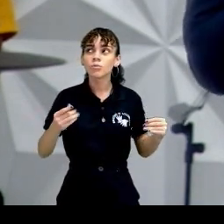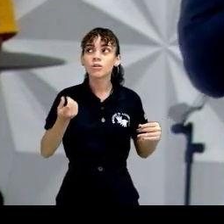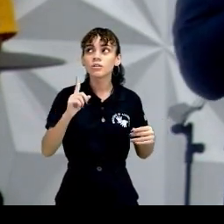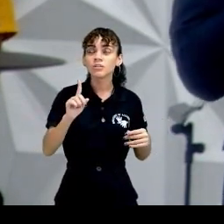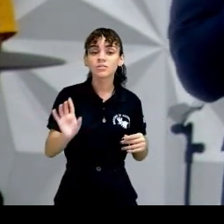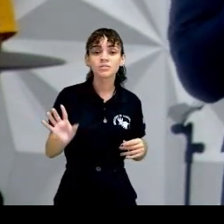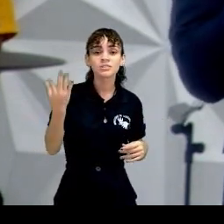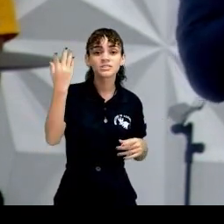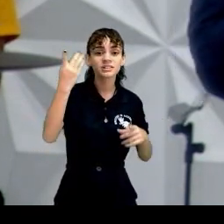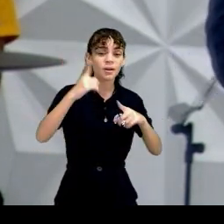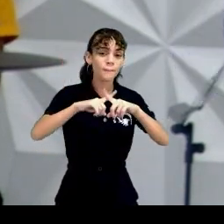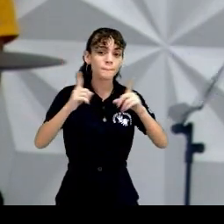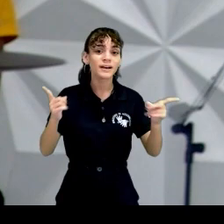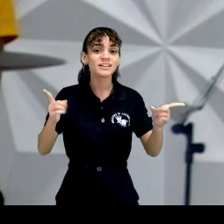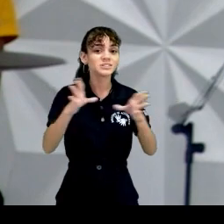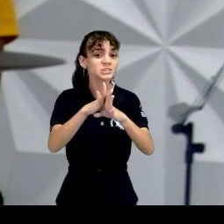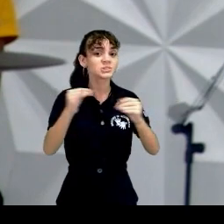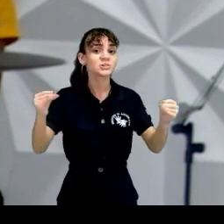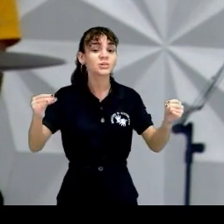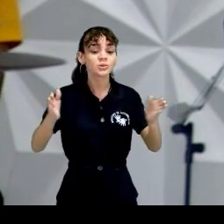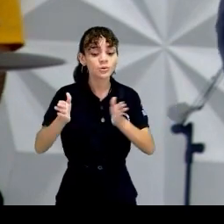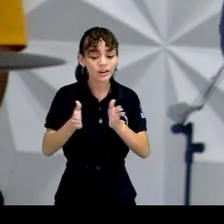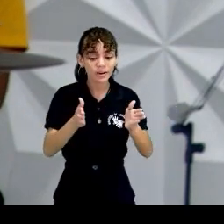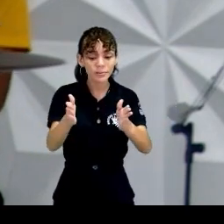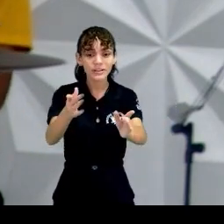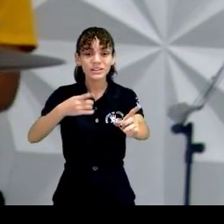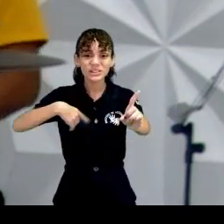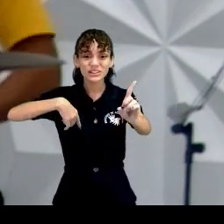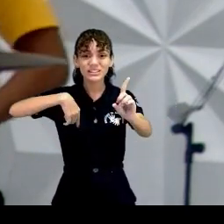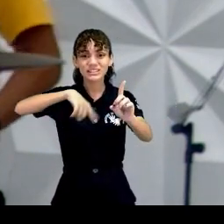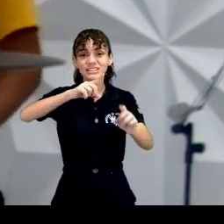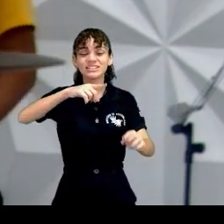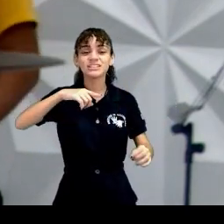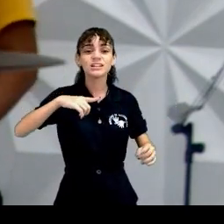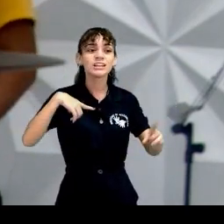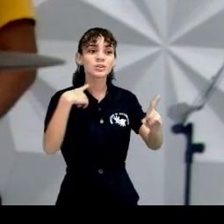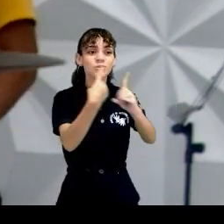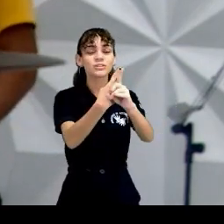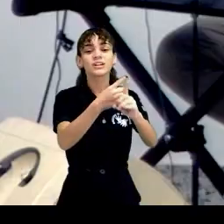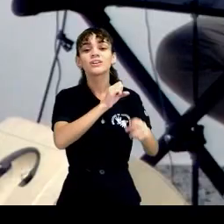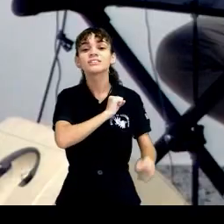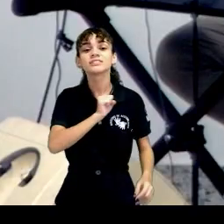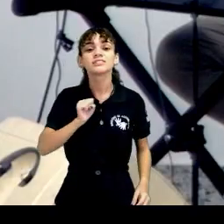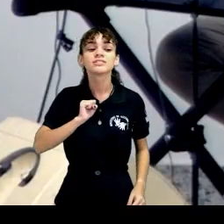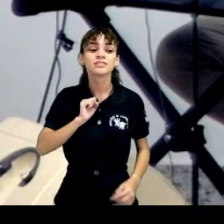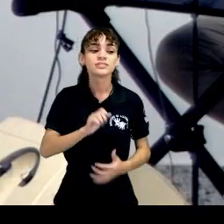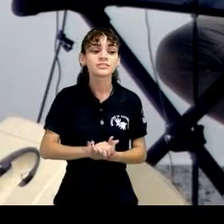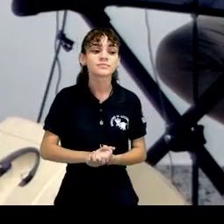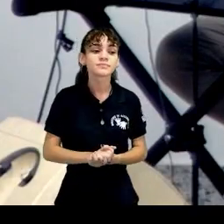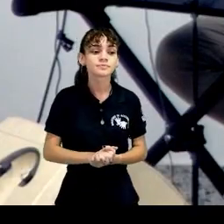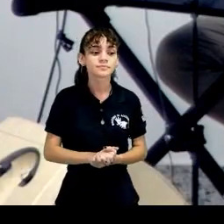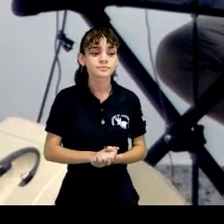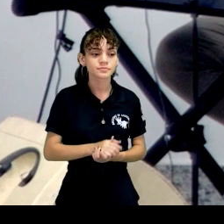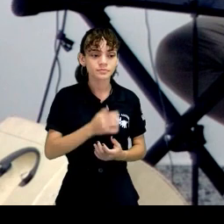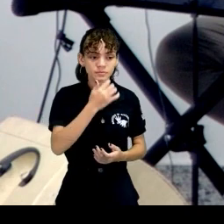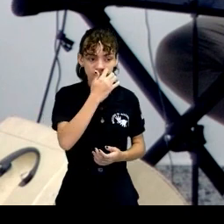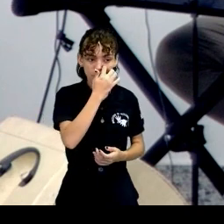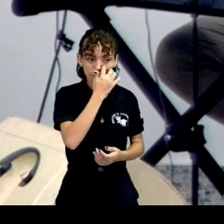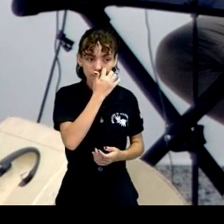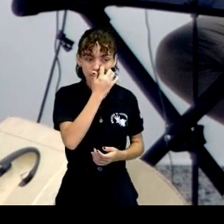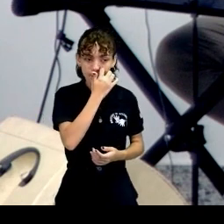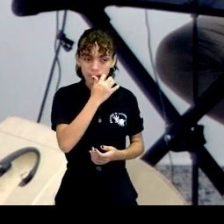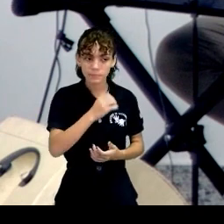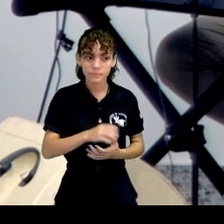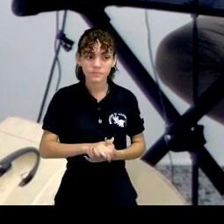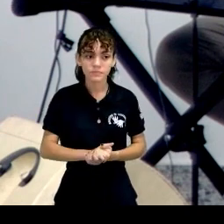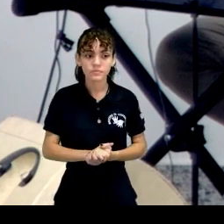sua lepra. A cura de nossos males não se dá necessariamente quando